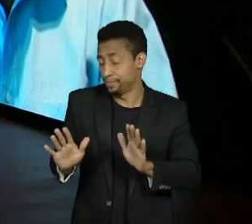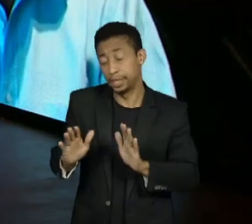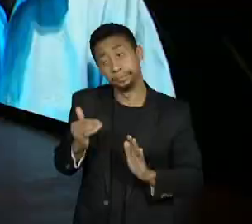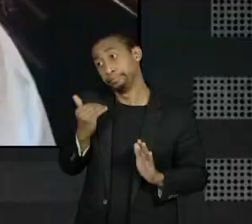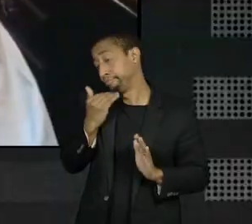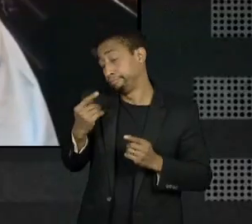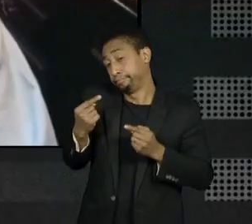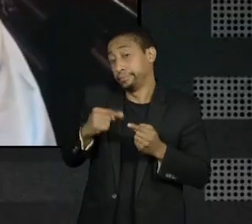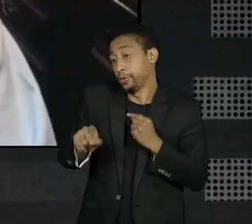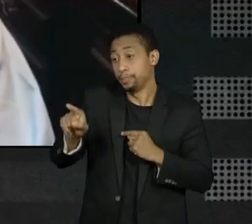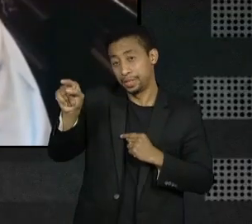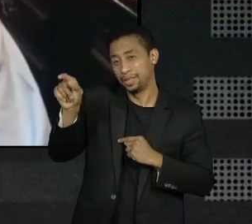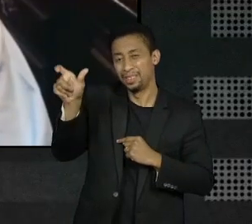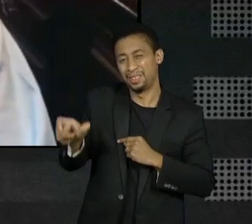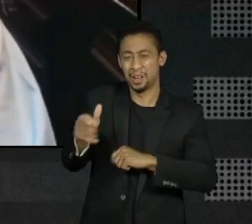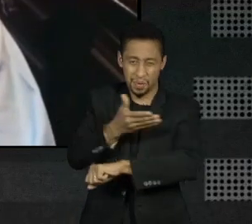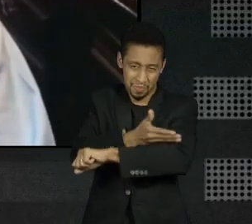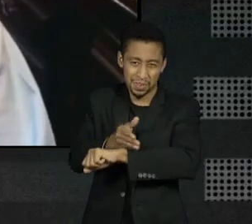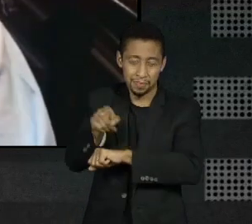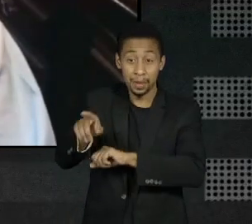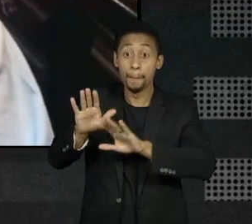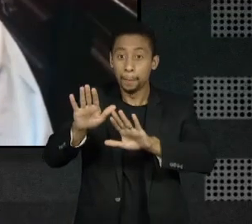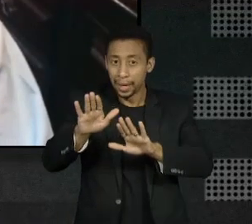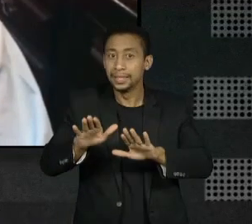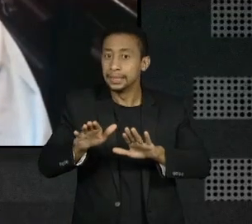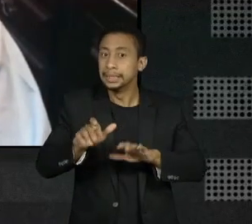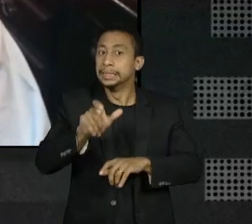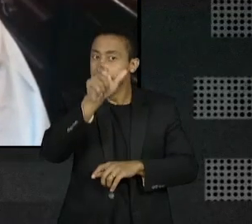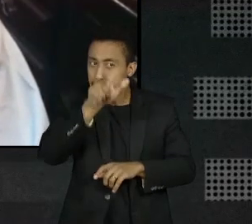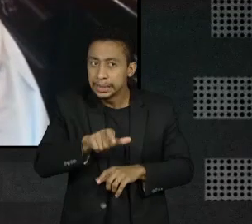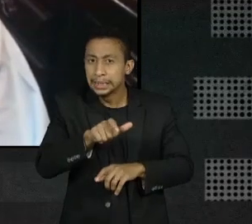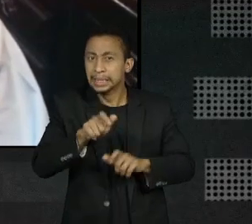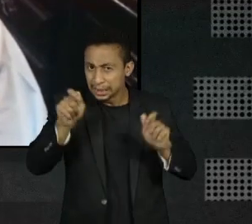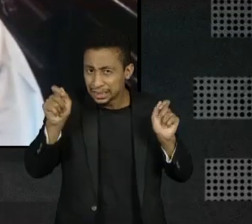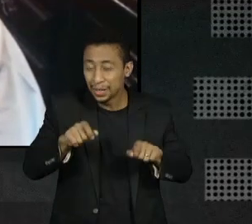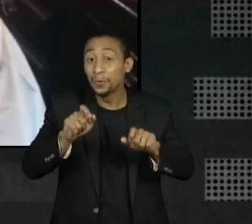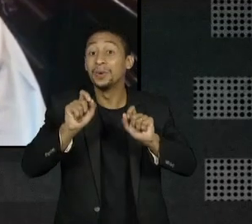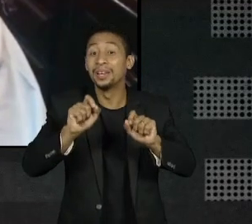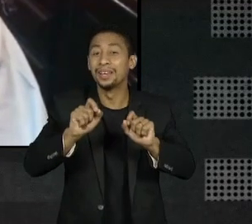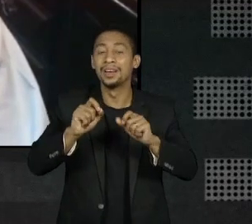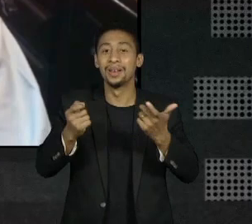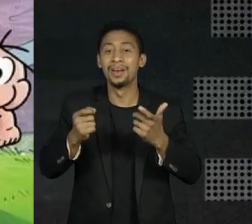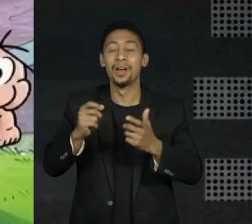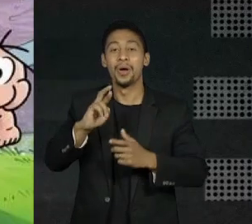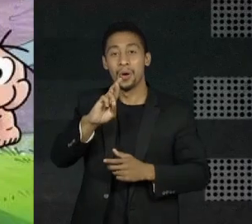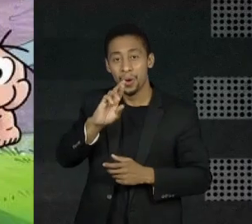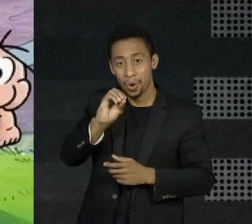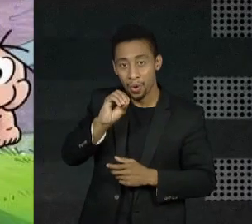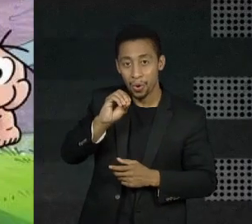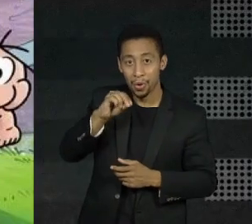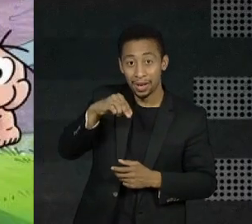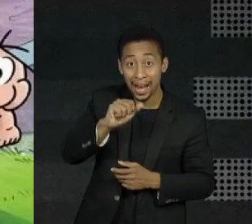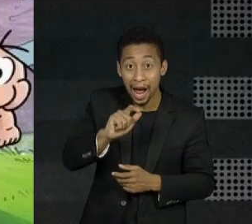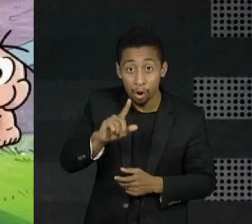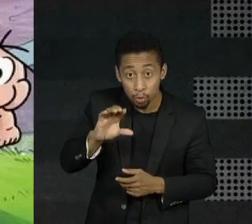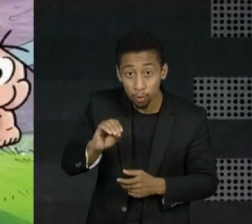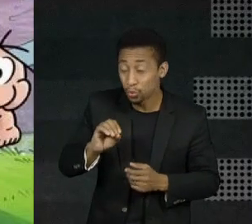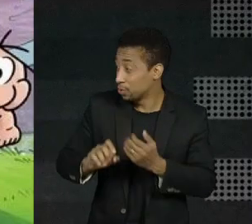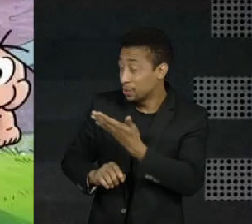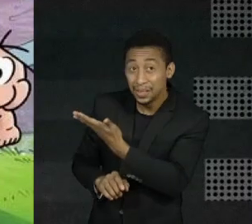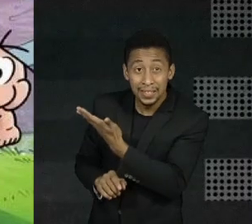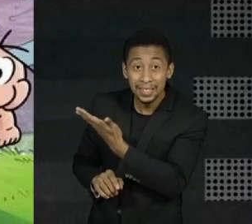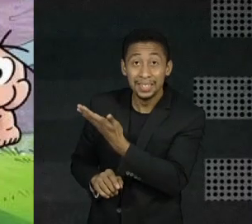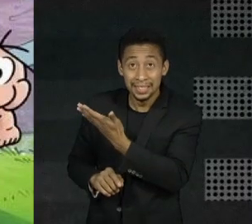certo. Mas quem deu certo muito bem também foi o Ronaldinho Gaúcho. Saiu em 70 países. As